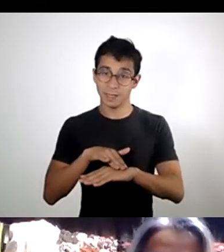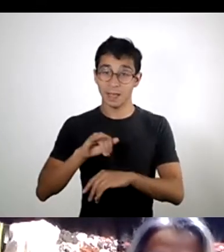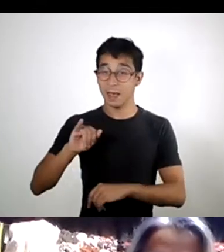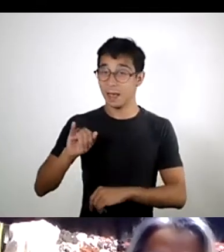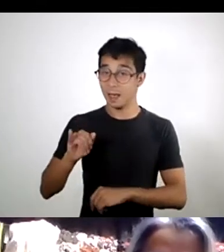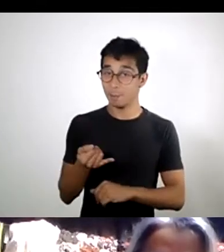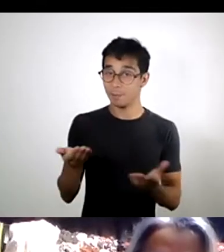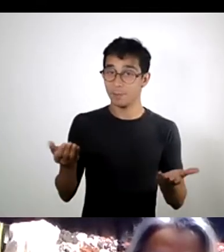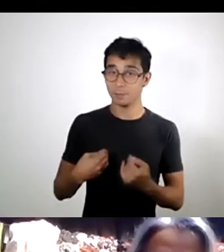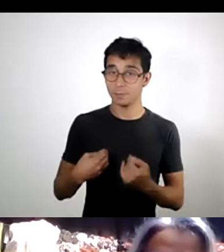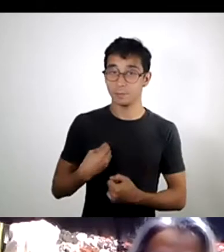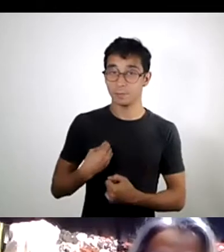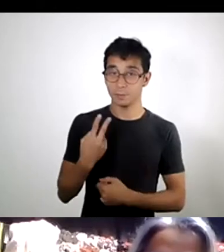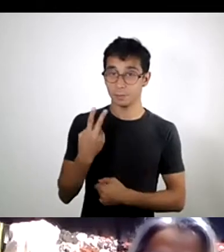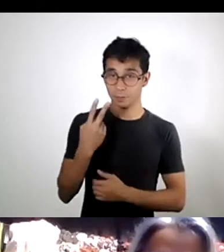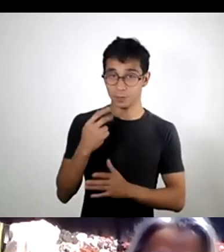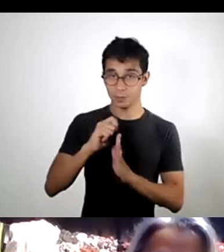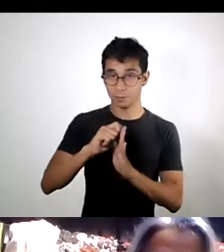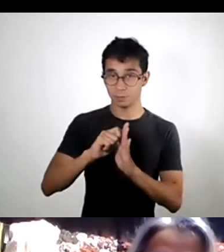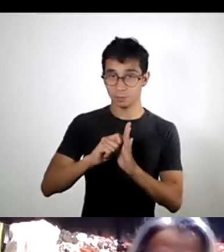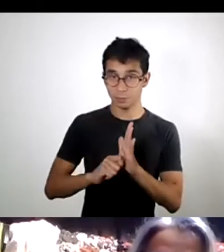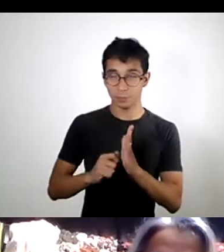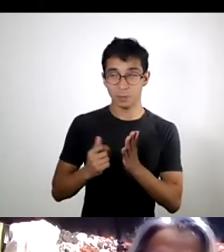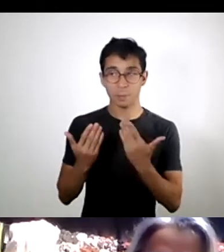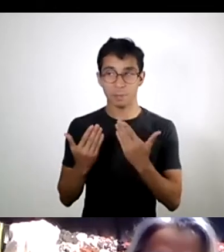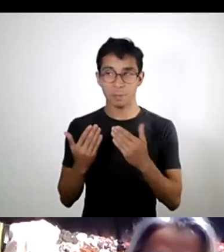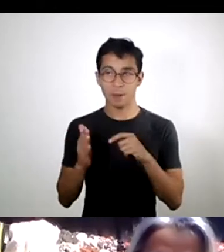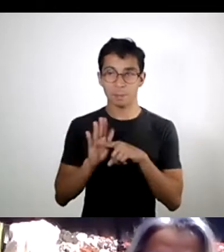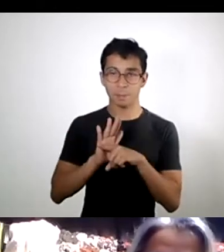autoras, falar um pouco o que vocês